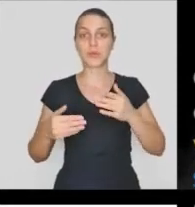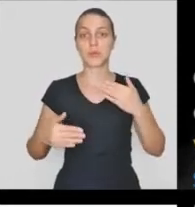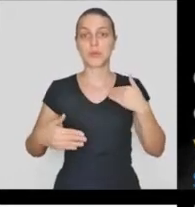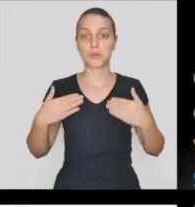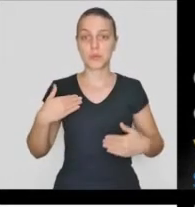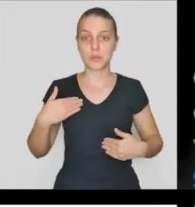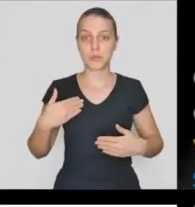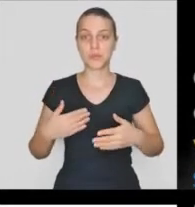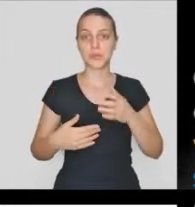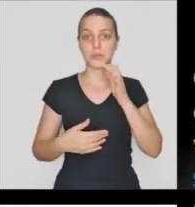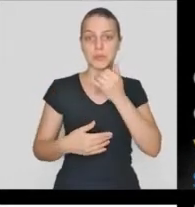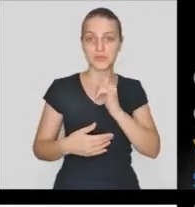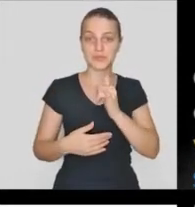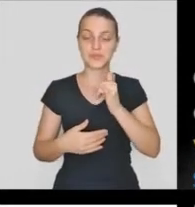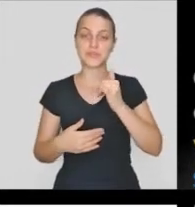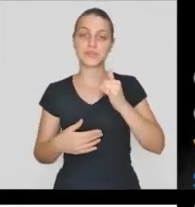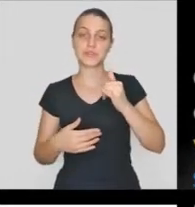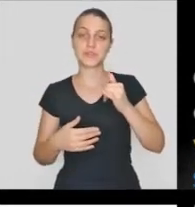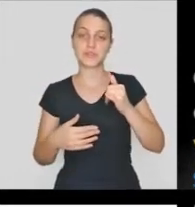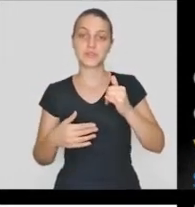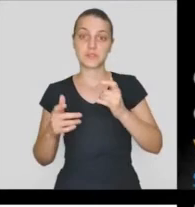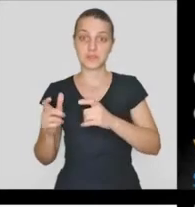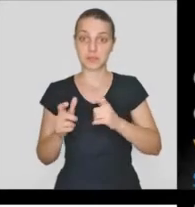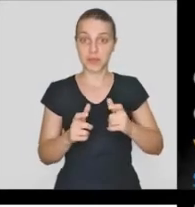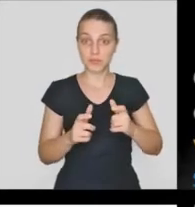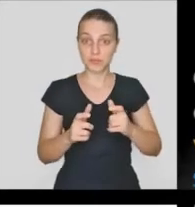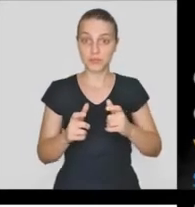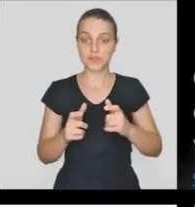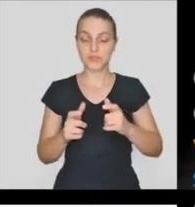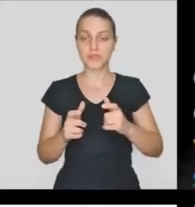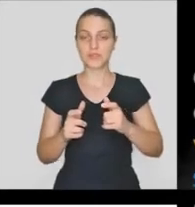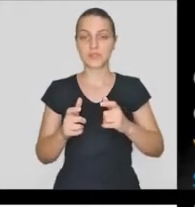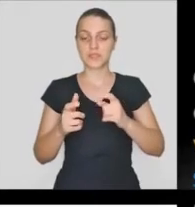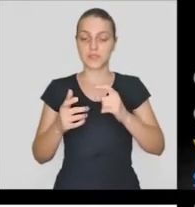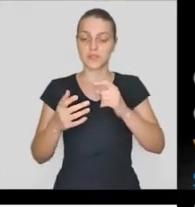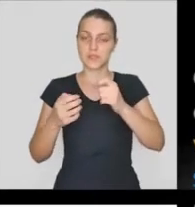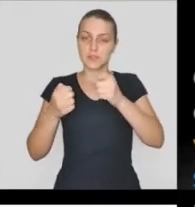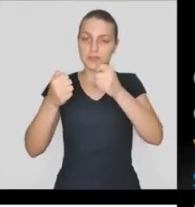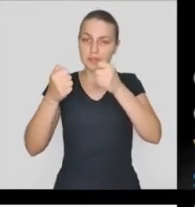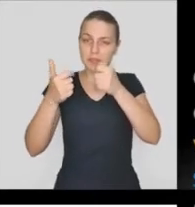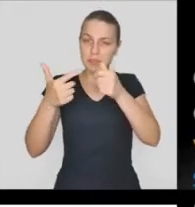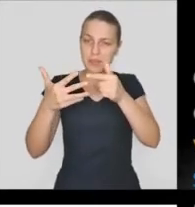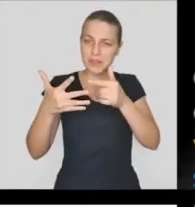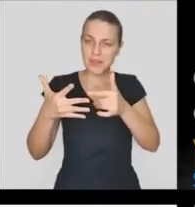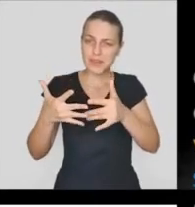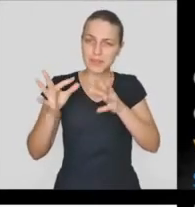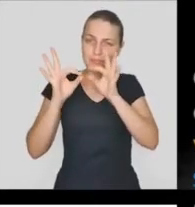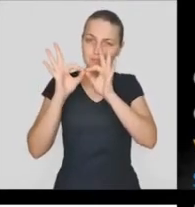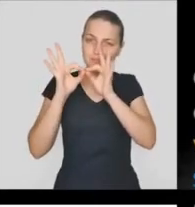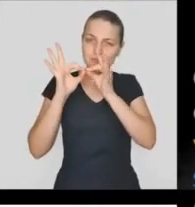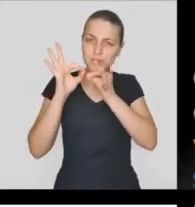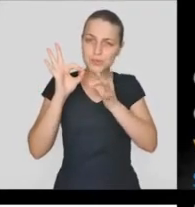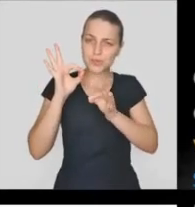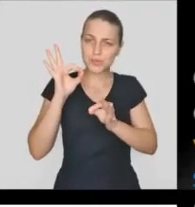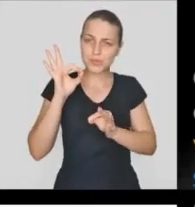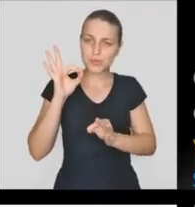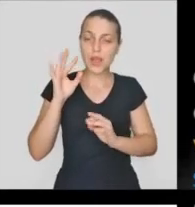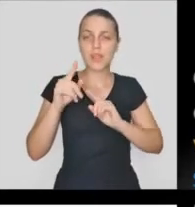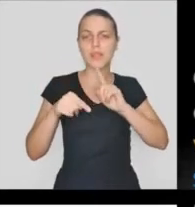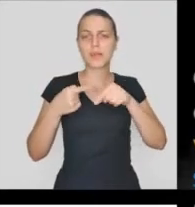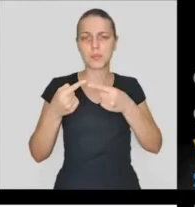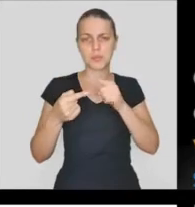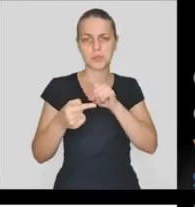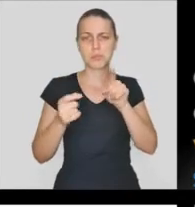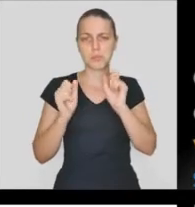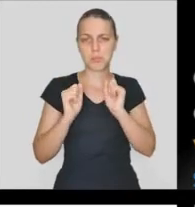no espaço, mas não vou ler agora durante a apresentação, senão fica muito longo. Depois vocês podem, na apostila